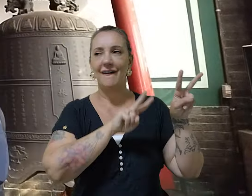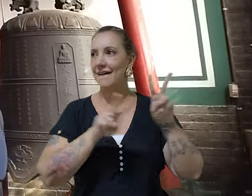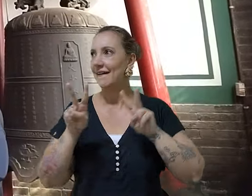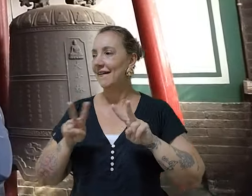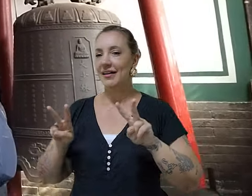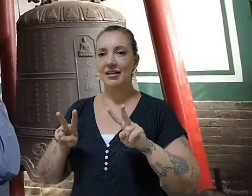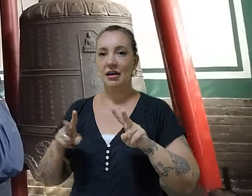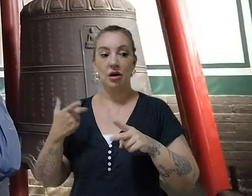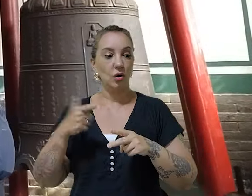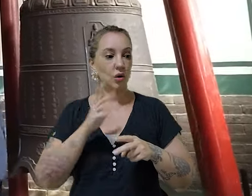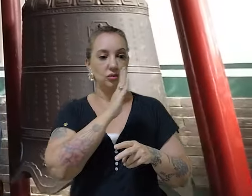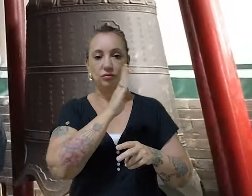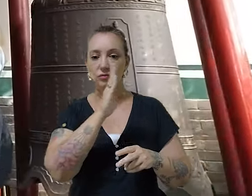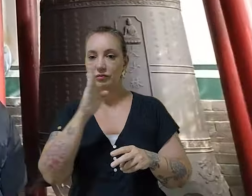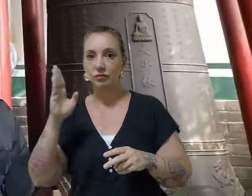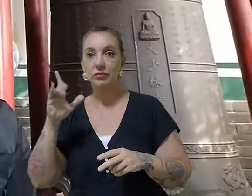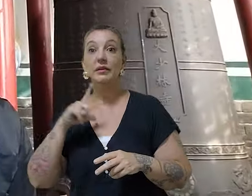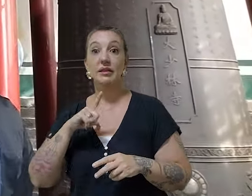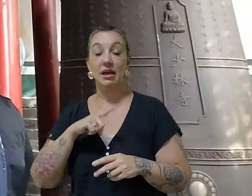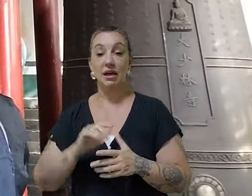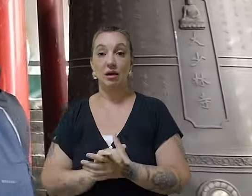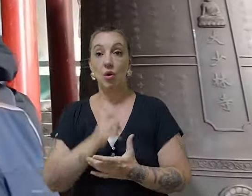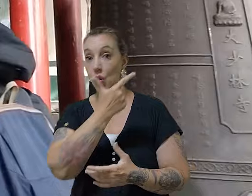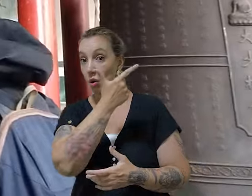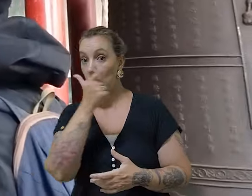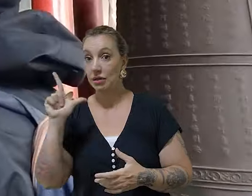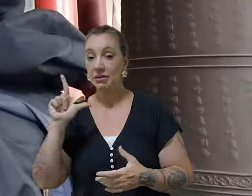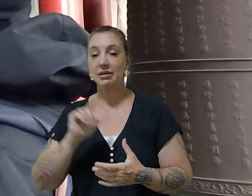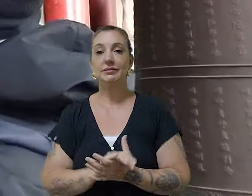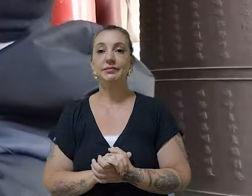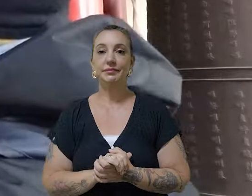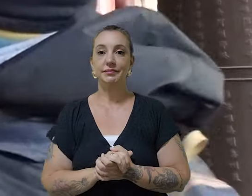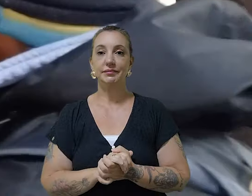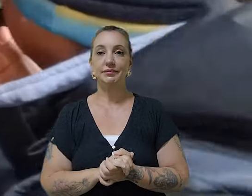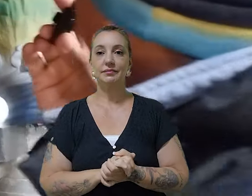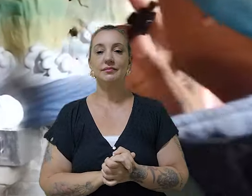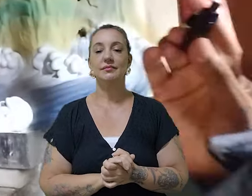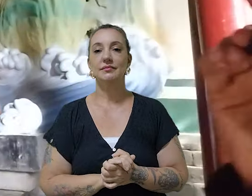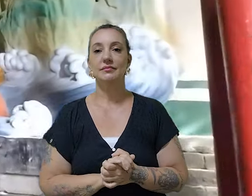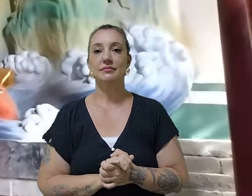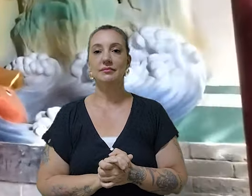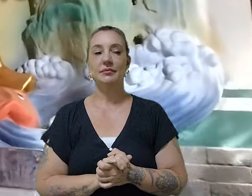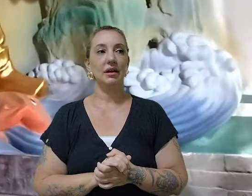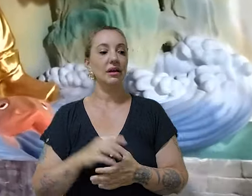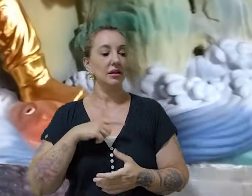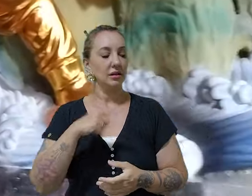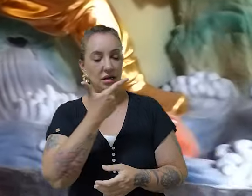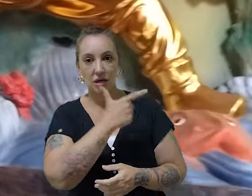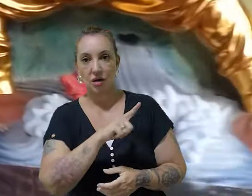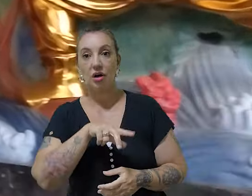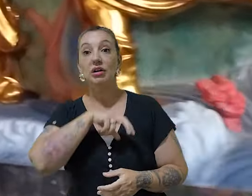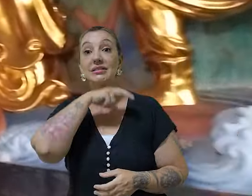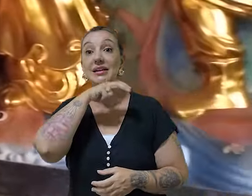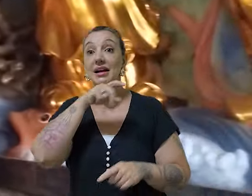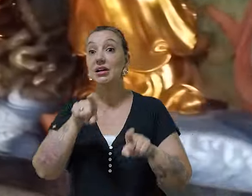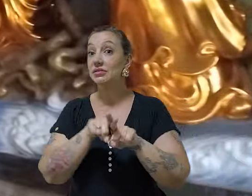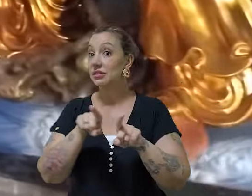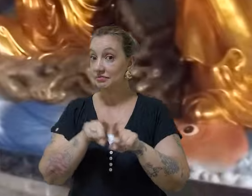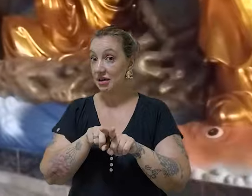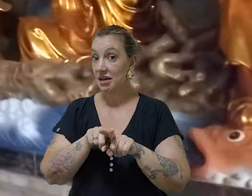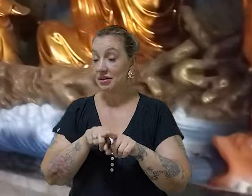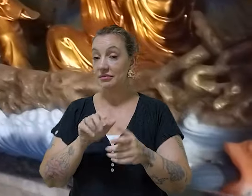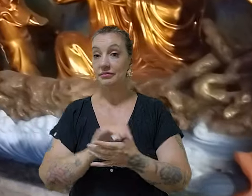Aqui tem uma outra sequência também. E que tem outro dragão também, enfim.